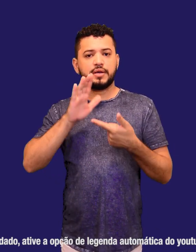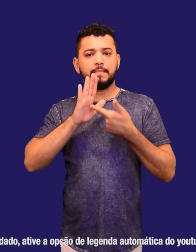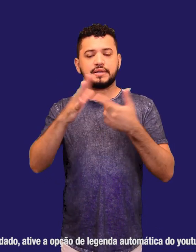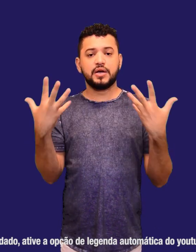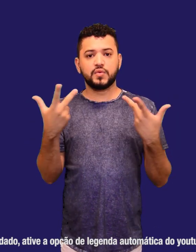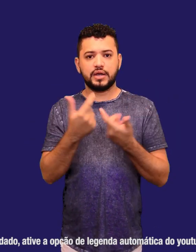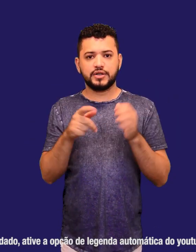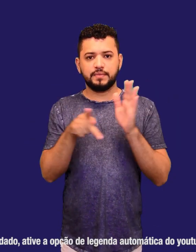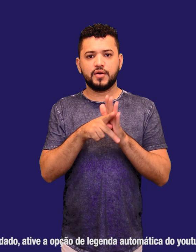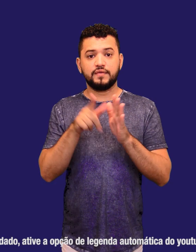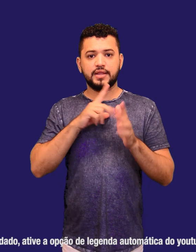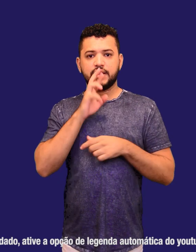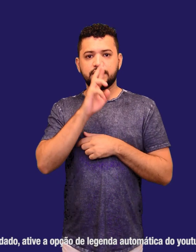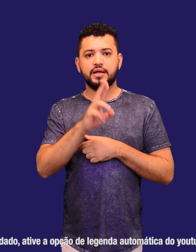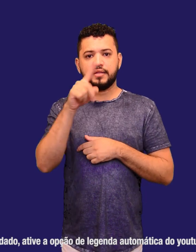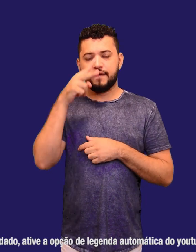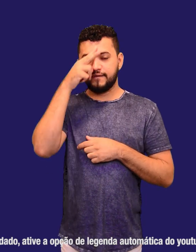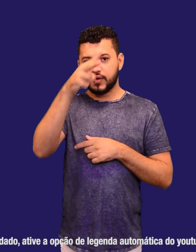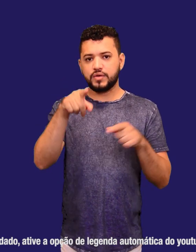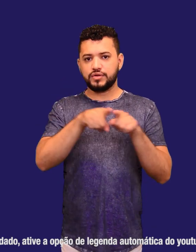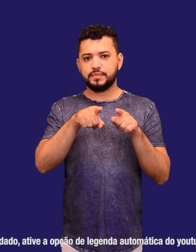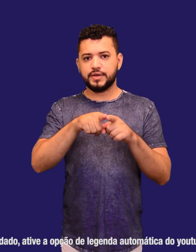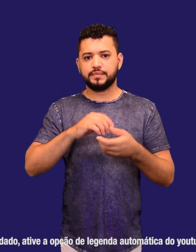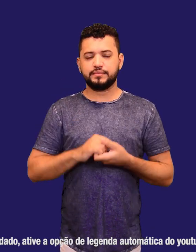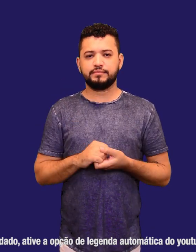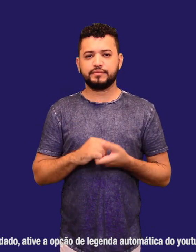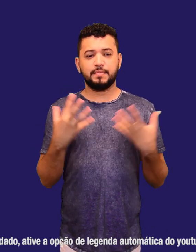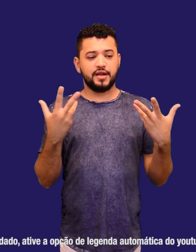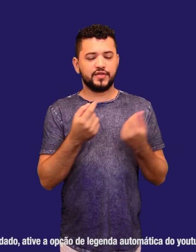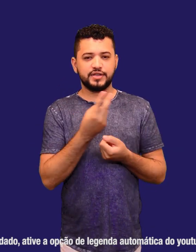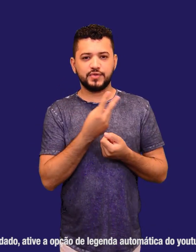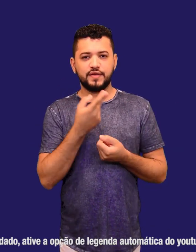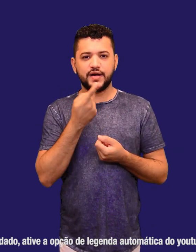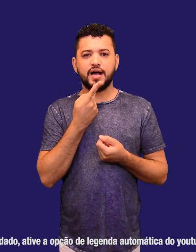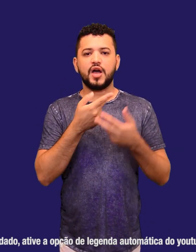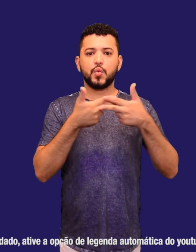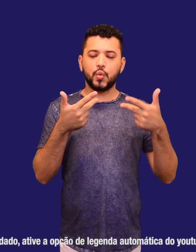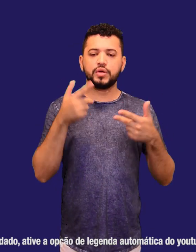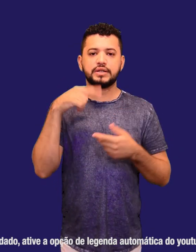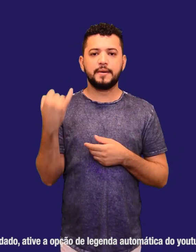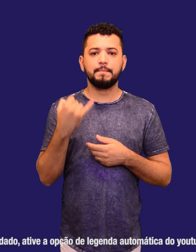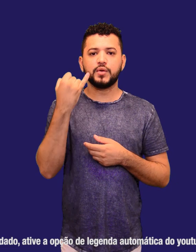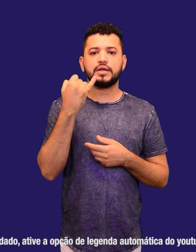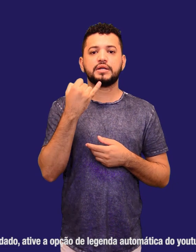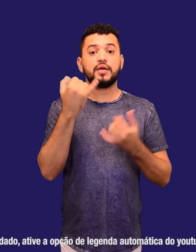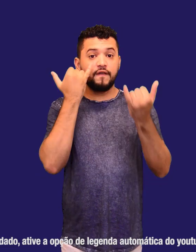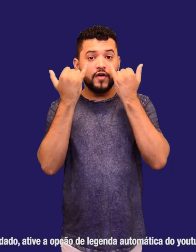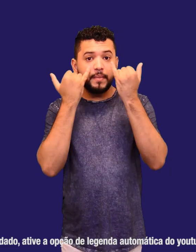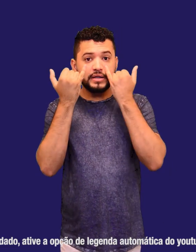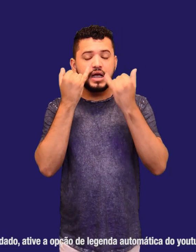resultados, isso pode ser muito forte no mercado. Maravilha, vocês falaram duas coisas aí muito importantes, que é informação